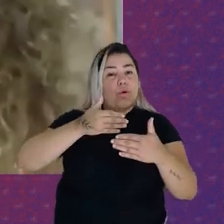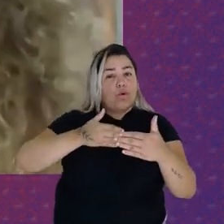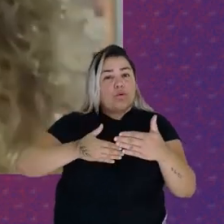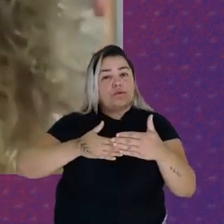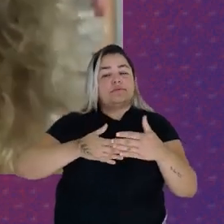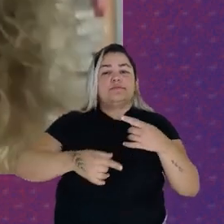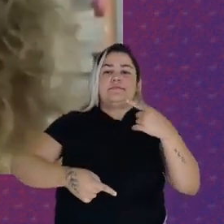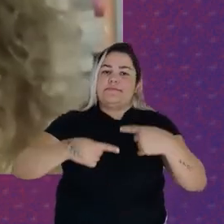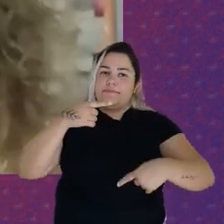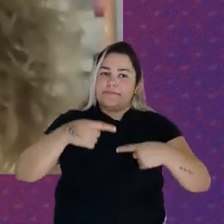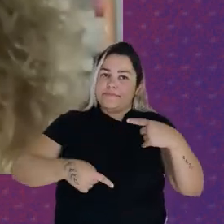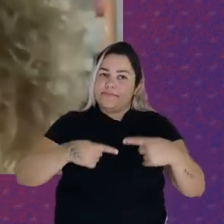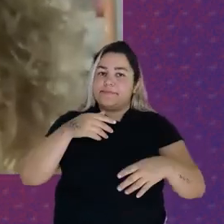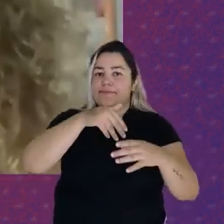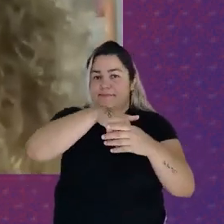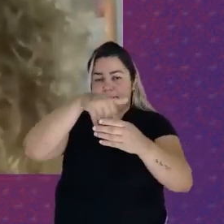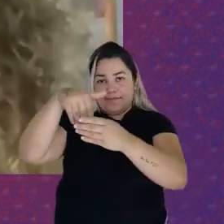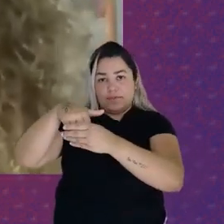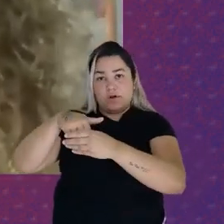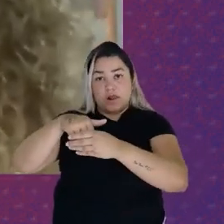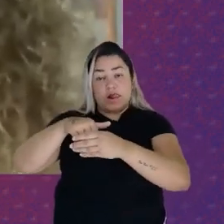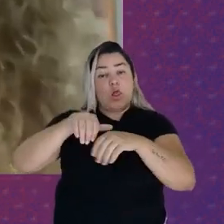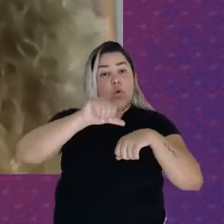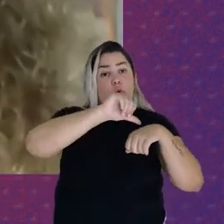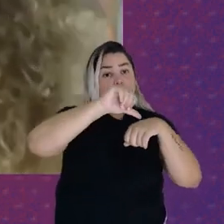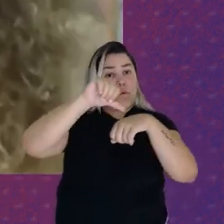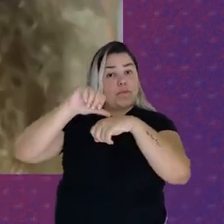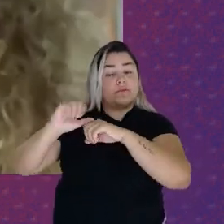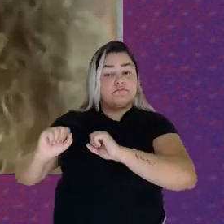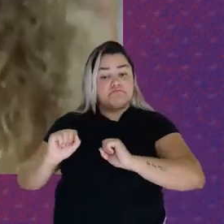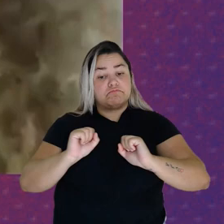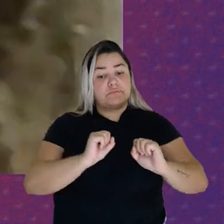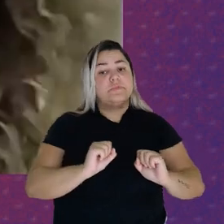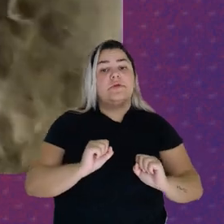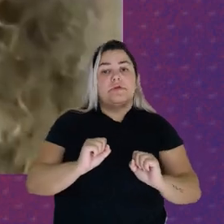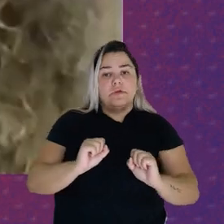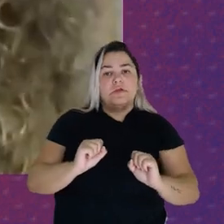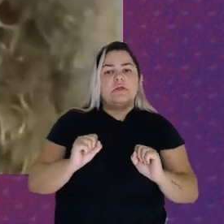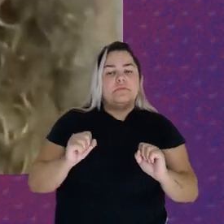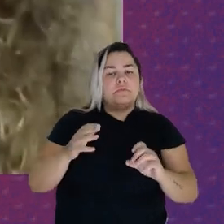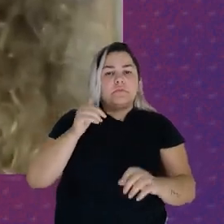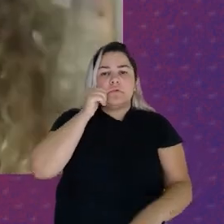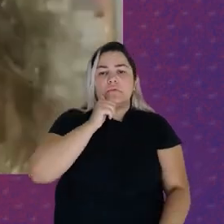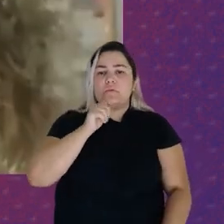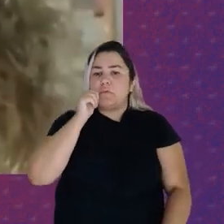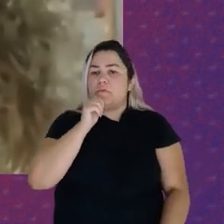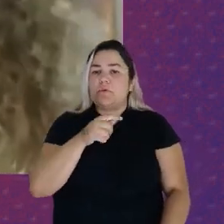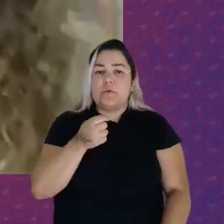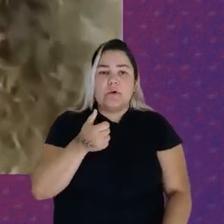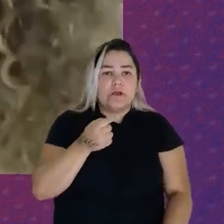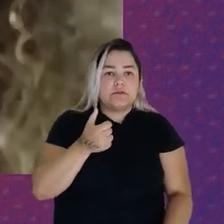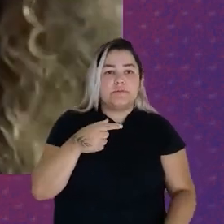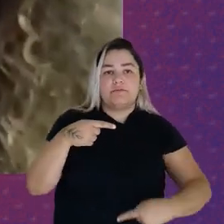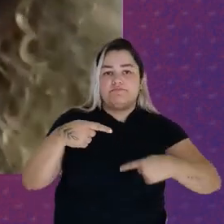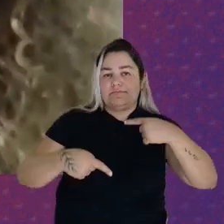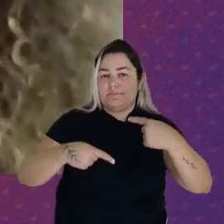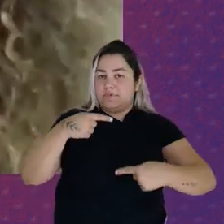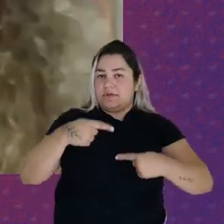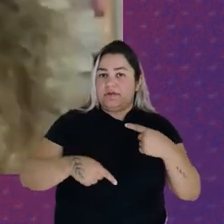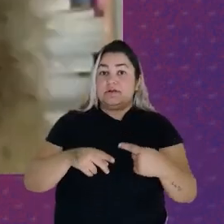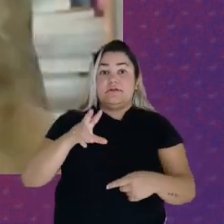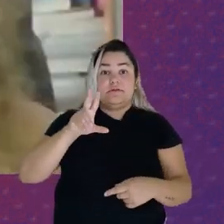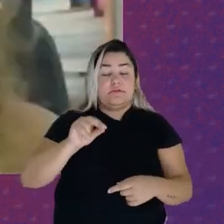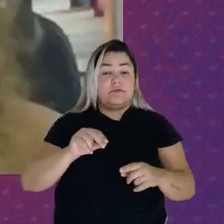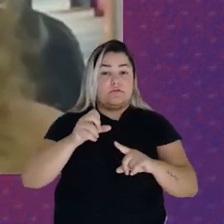disputar a eleição e ocupar esse espaço, porque as mulheres são muito minoria na política e não na